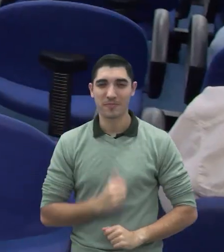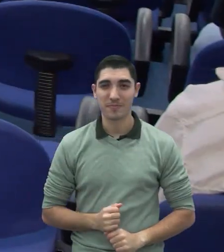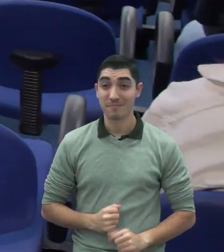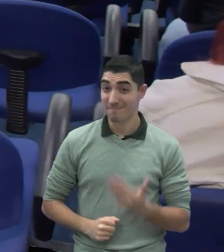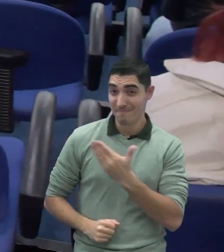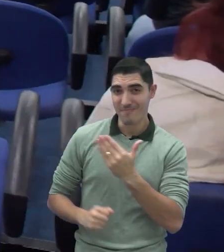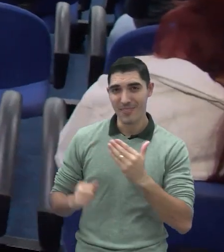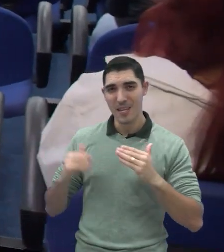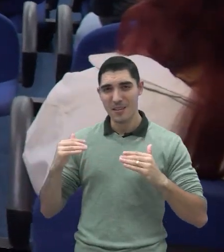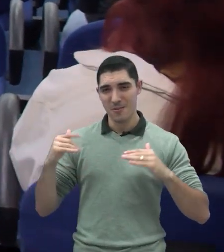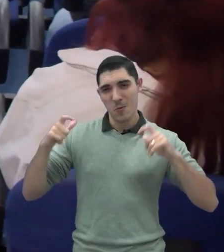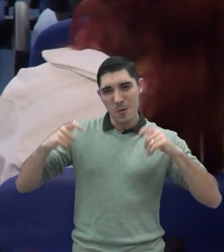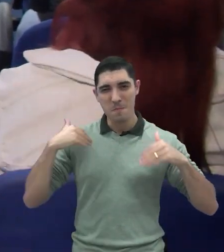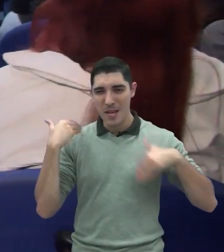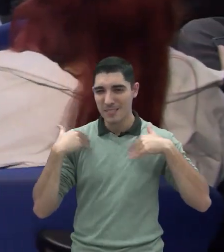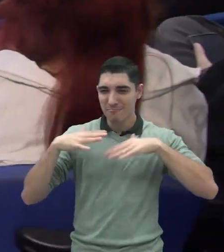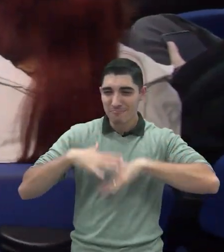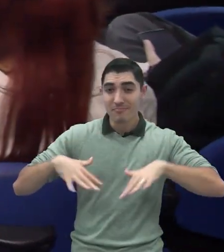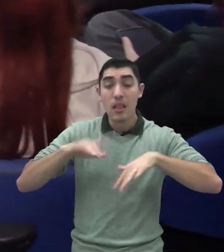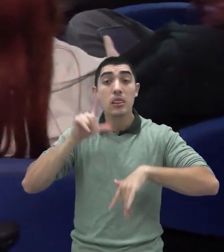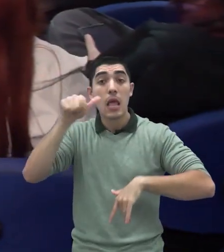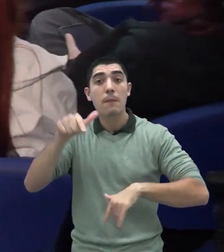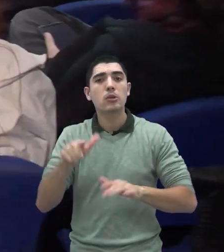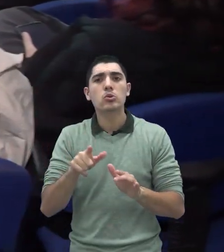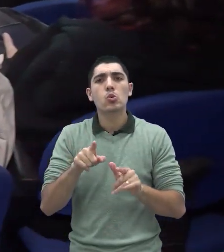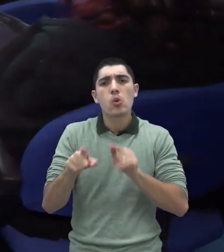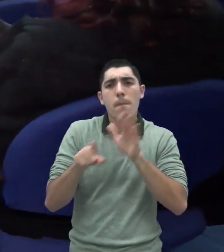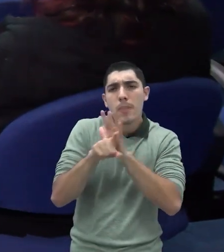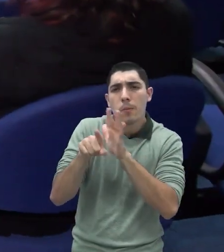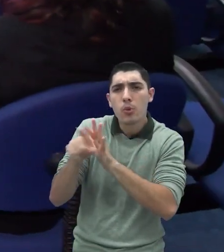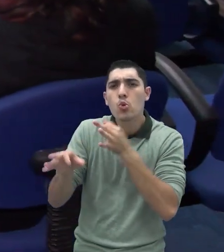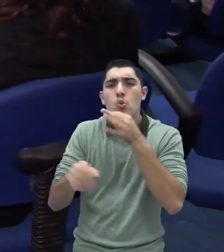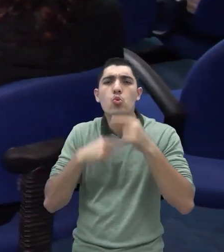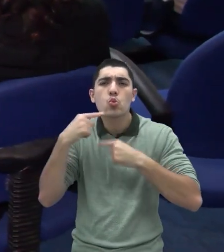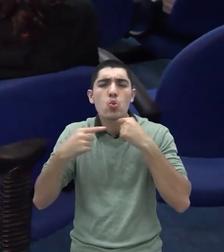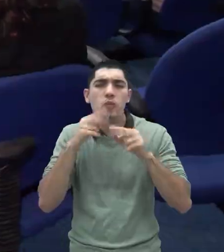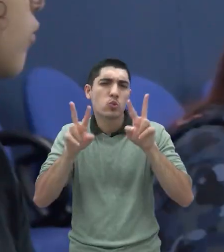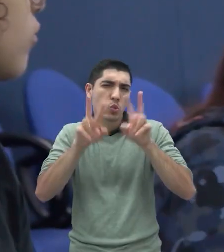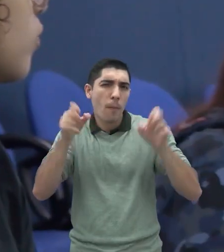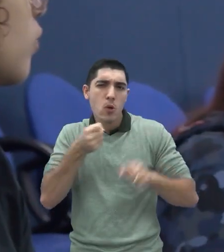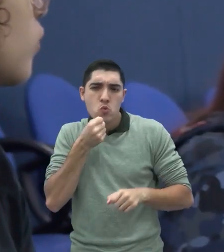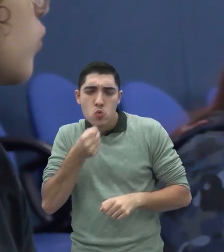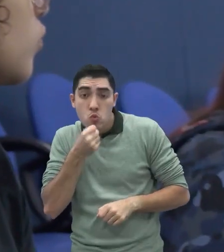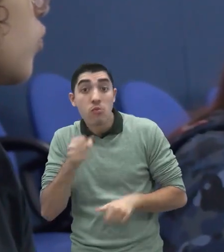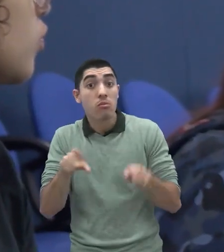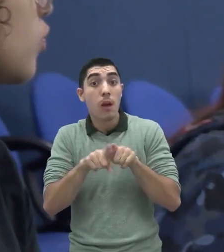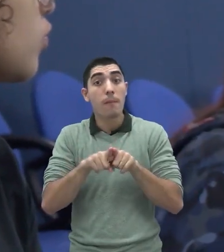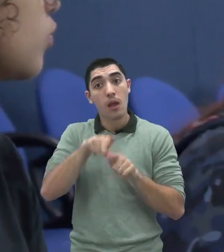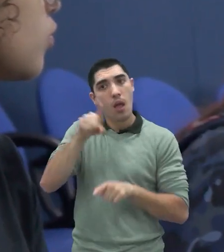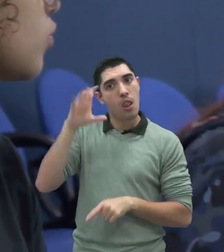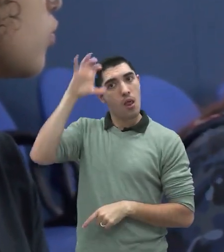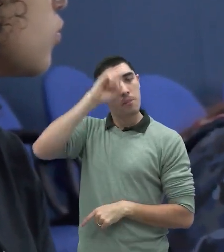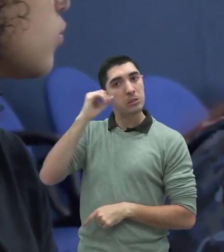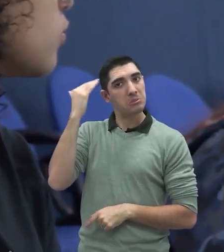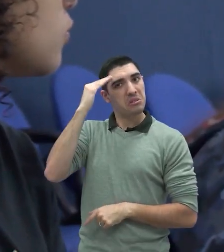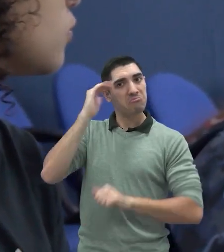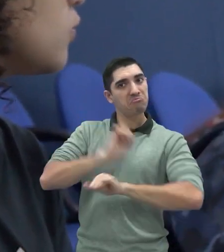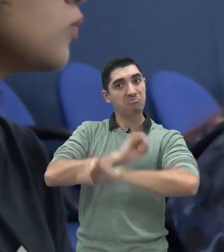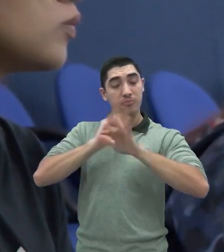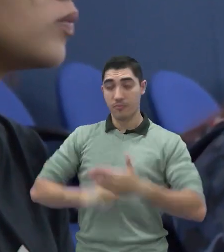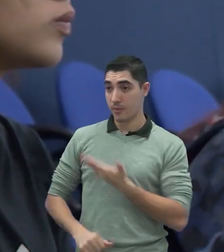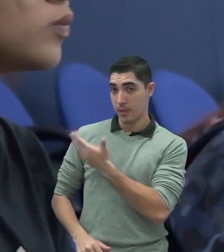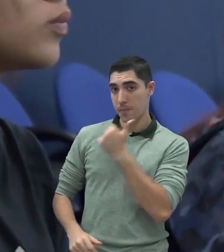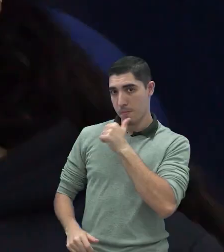curiosidade. Para finalizar o passeio, a turma se reuniu para tirar dúvidas sobre o jornalismo diário e, claro, reforçar o aprendizado dessa